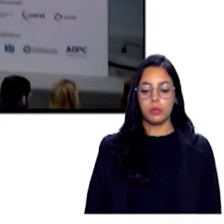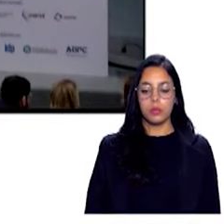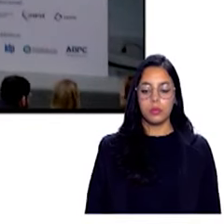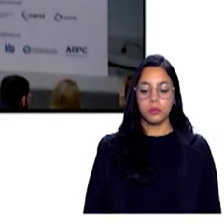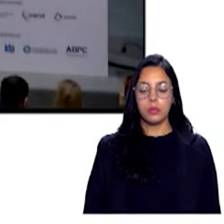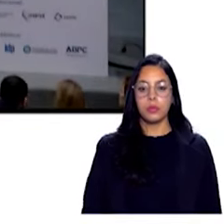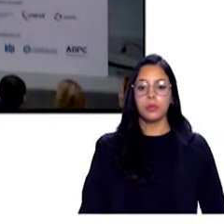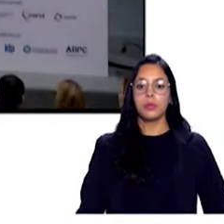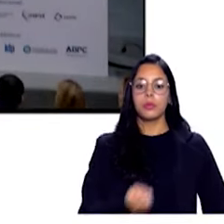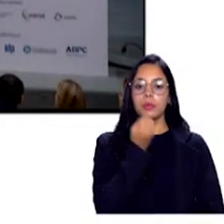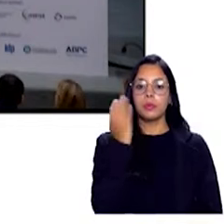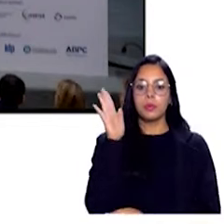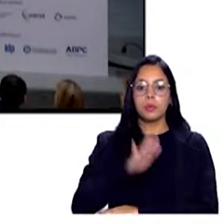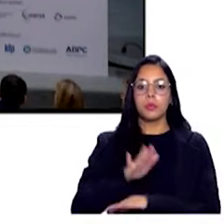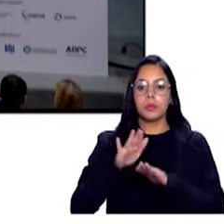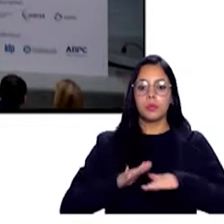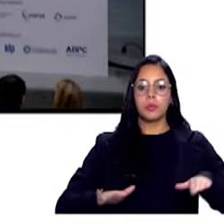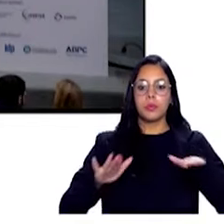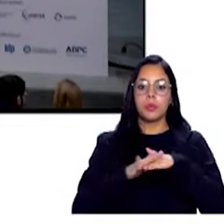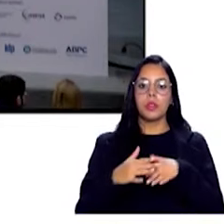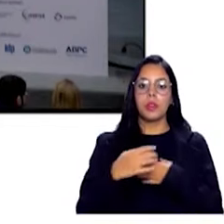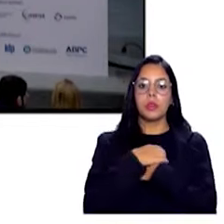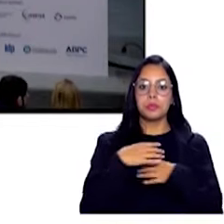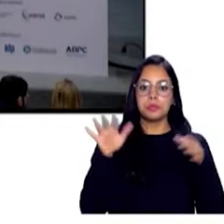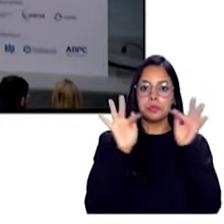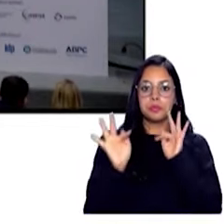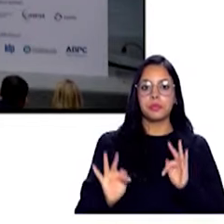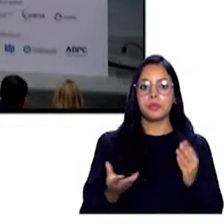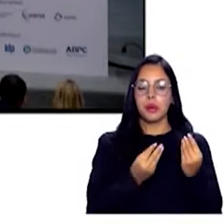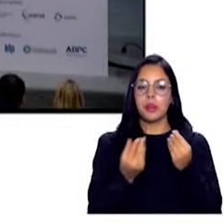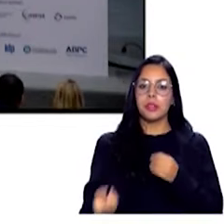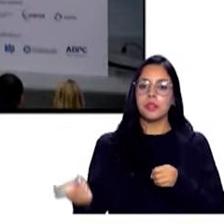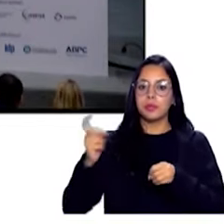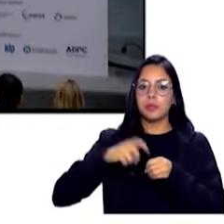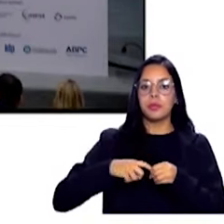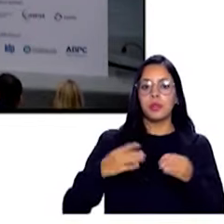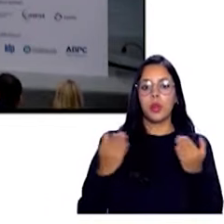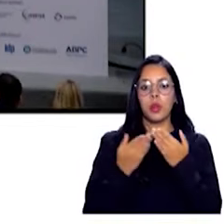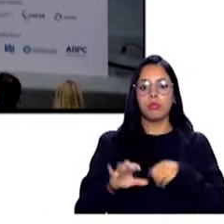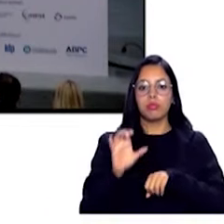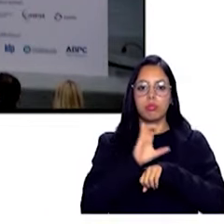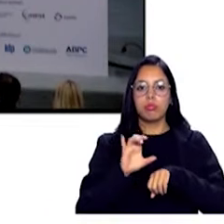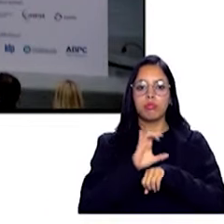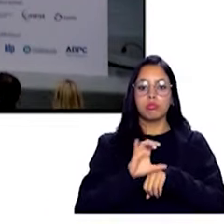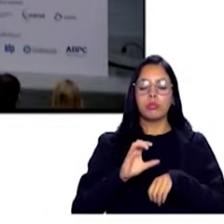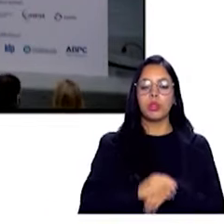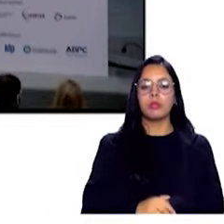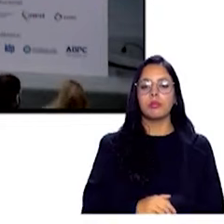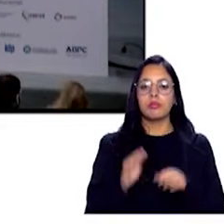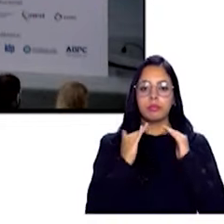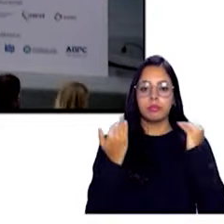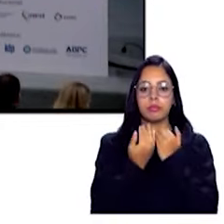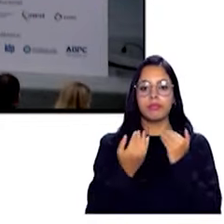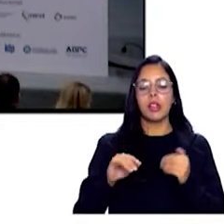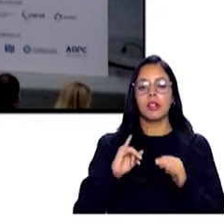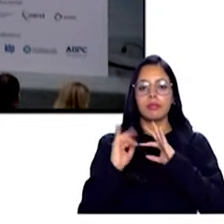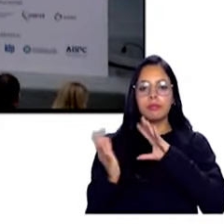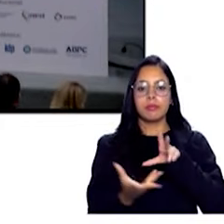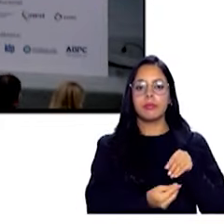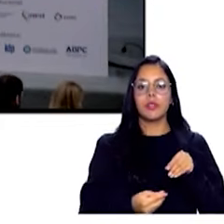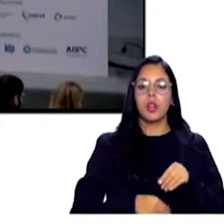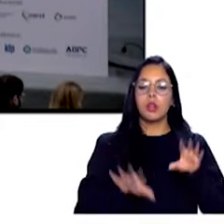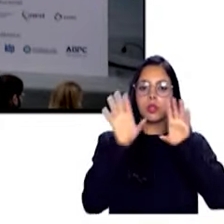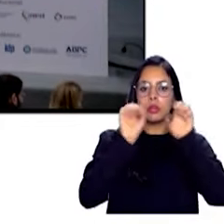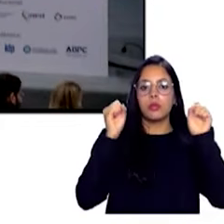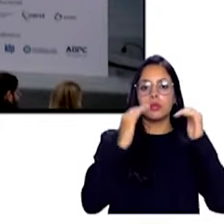muito boa tarde a todos e a todas é uma satisfação retomarmos então o curso aqui do Congresso Internacional de cortes supremas